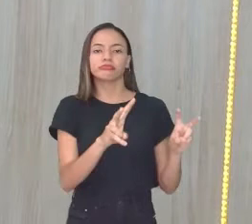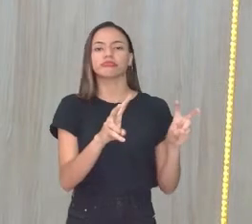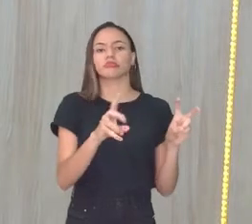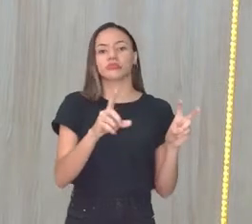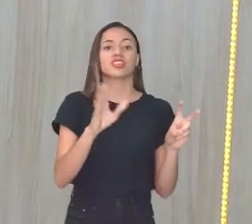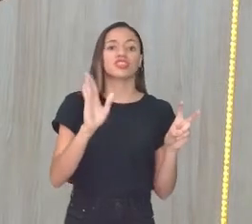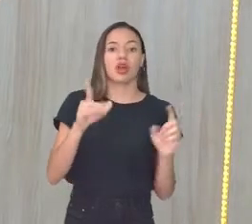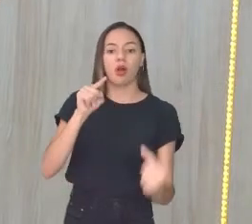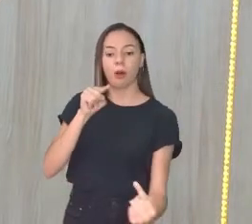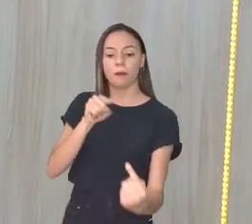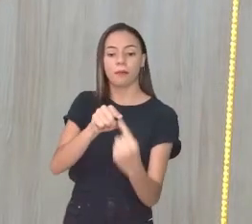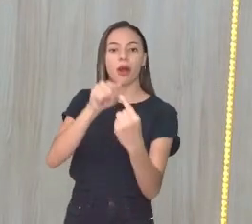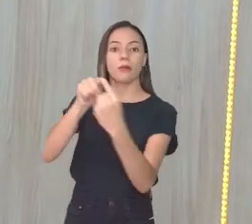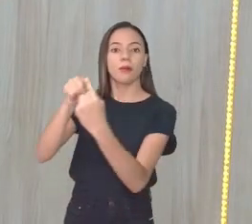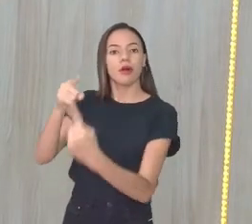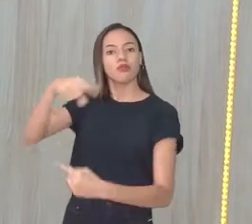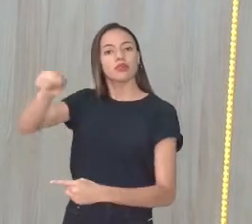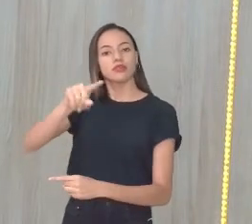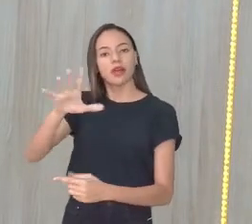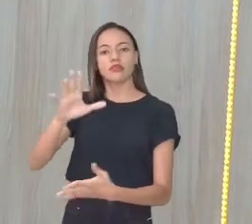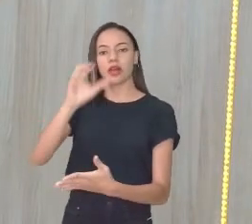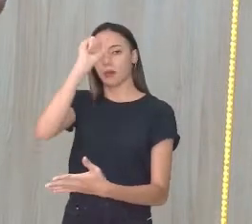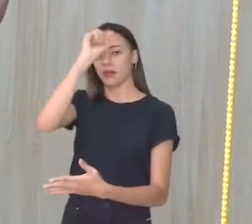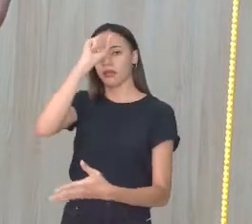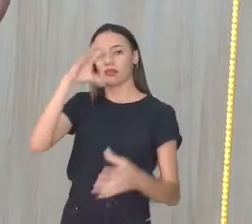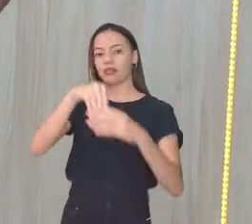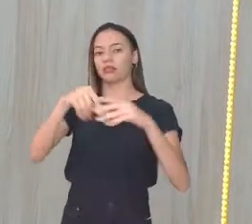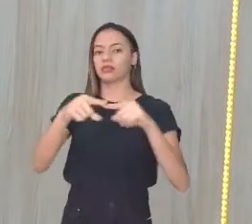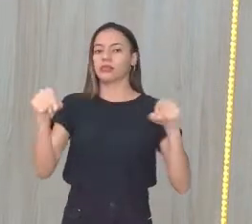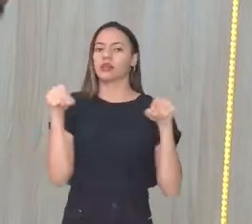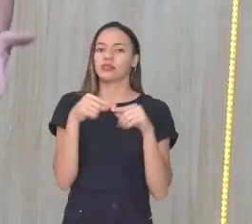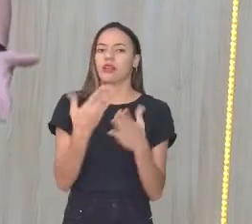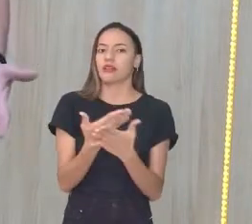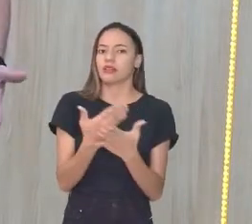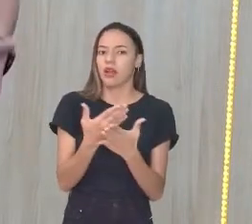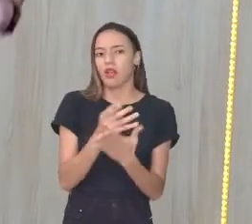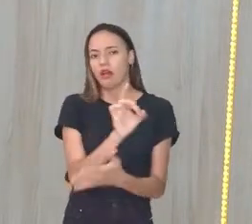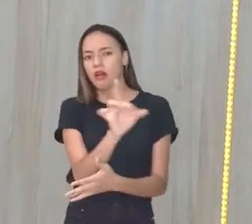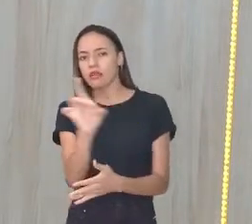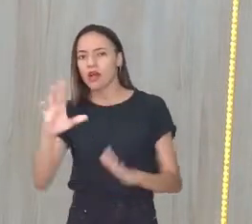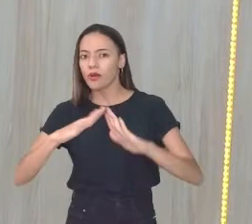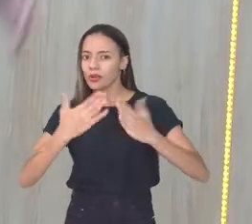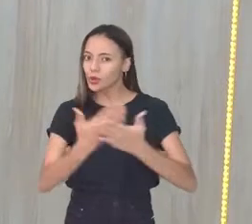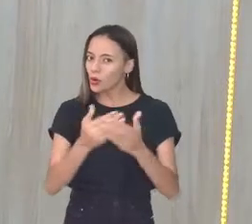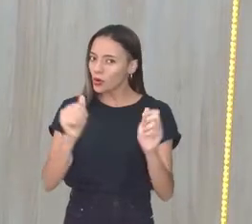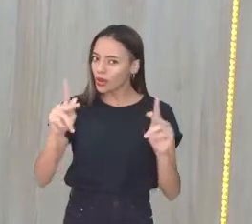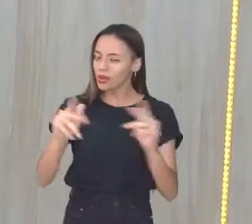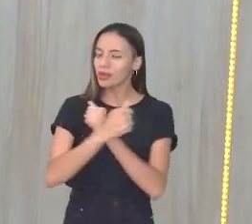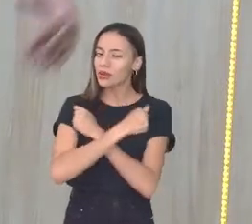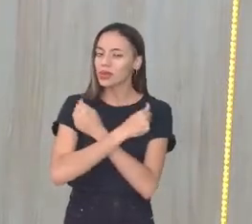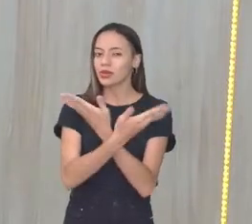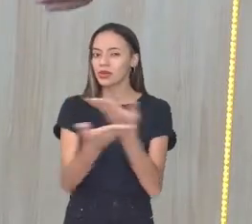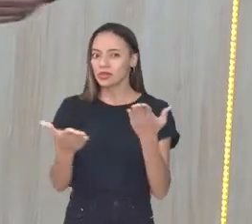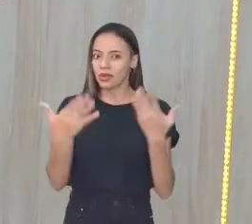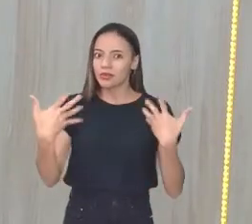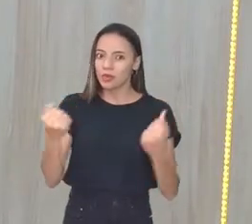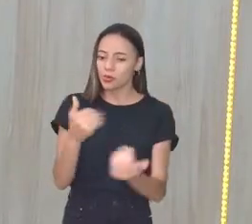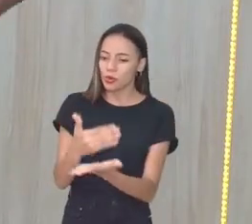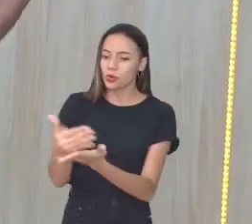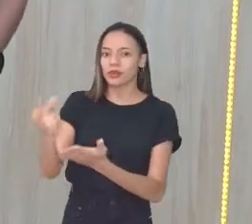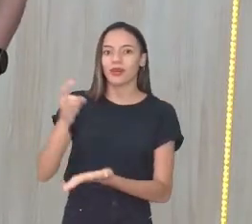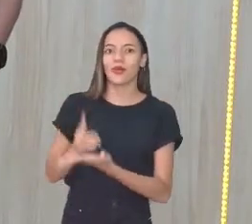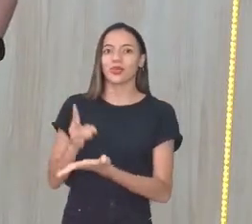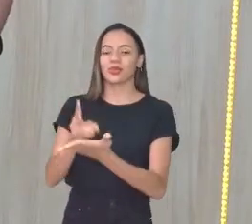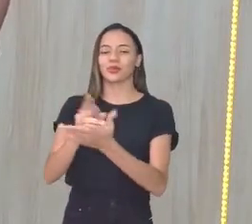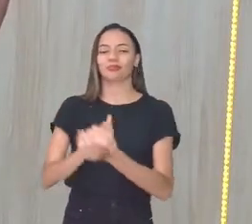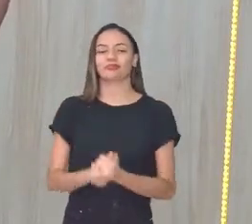estão vendo aí em sala de aula, trabalhando em sala de aula, cada um na sua escola. Beleza? Um grande abraço para vocês. Vamos lá, então, continuar o nosso